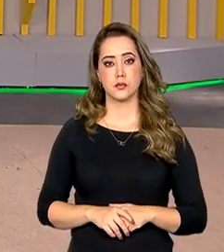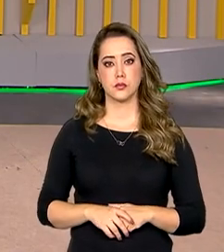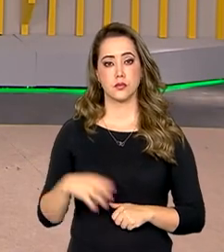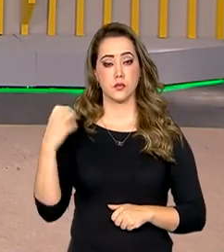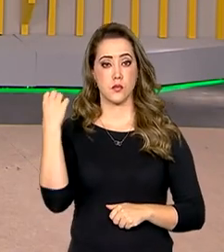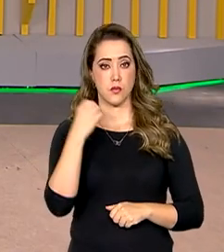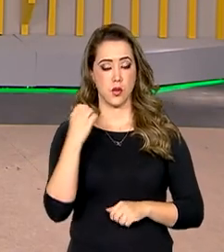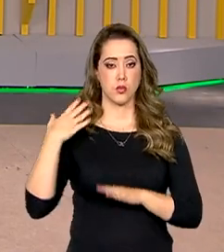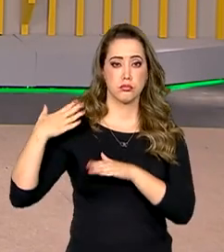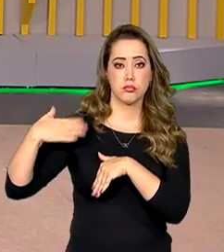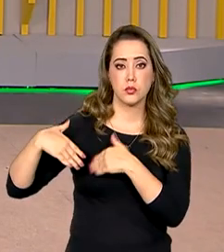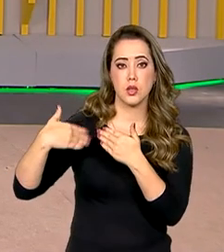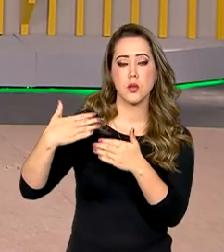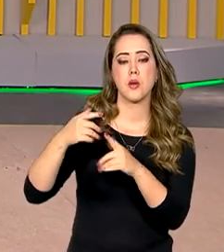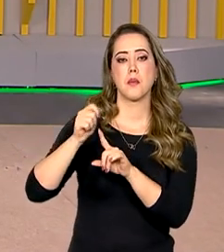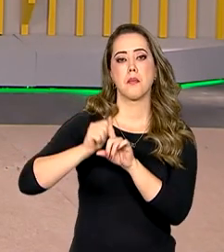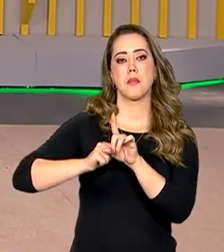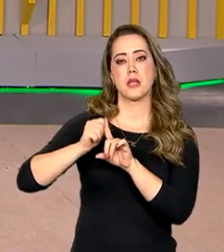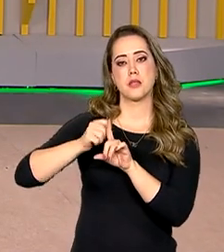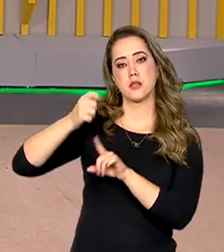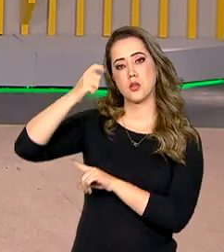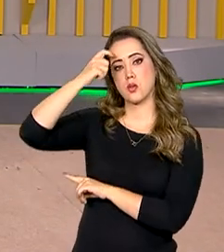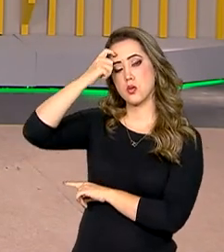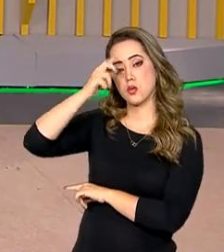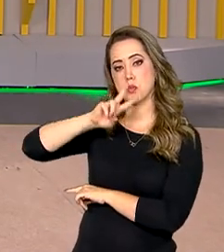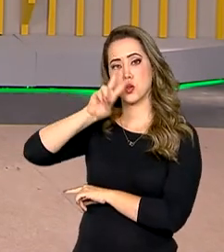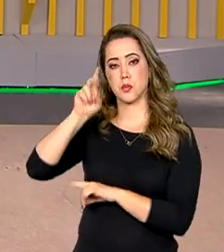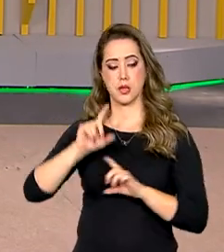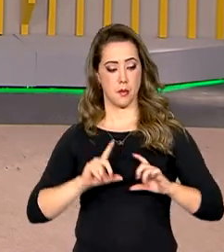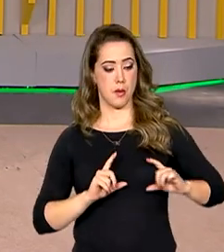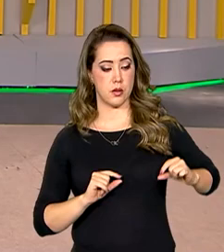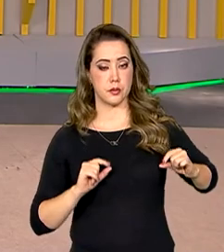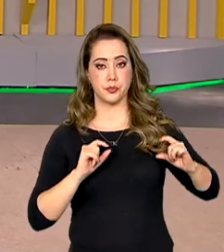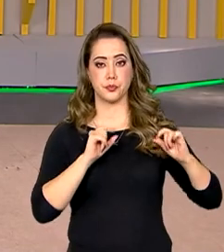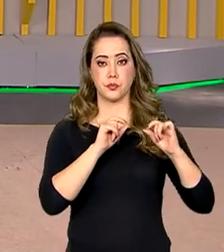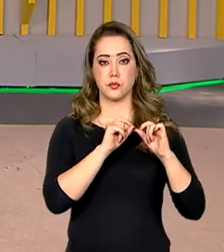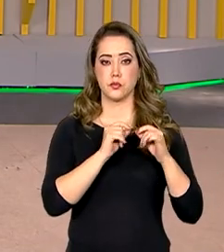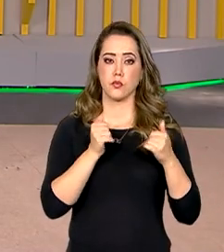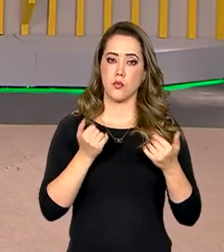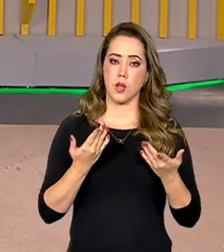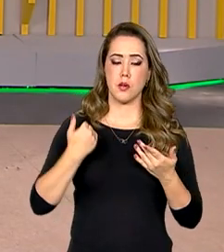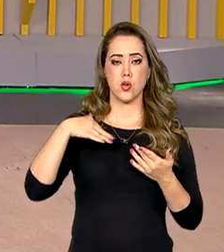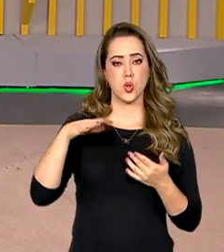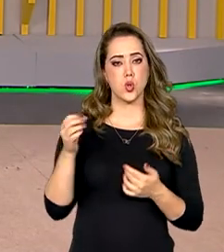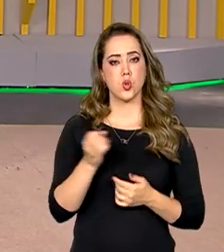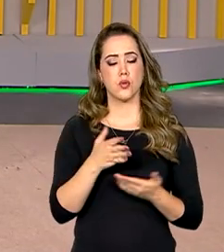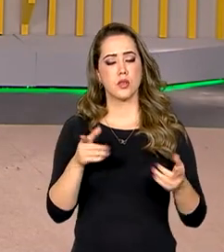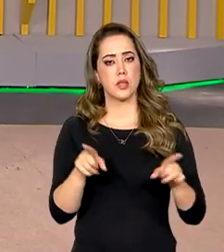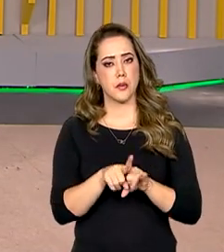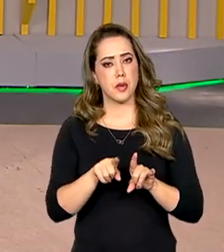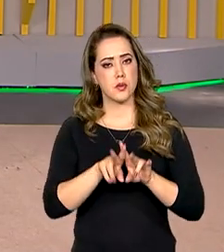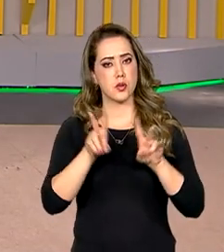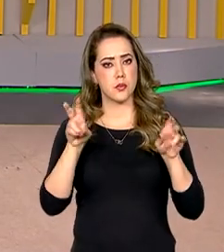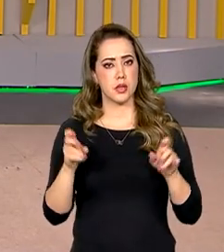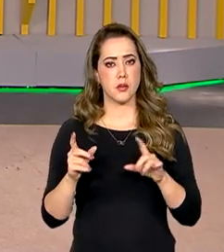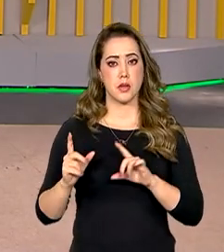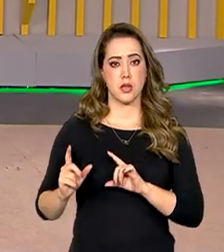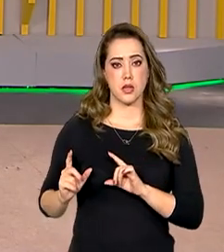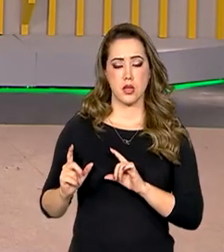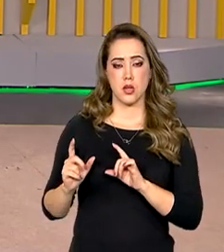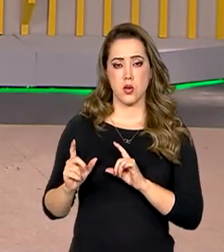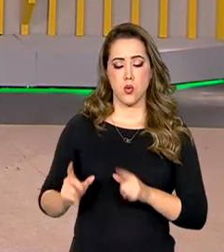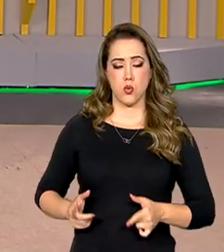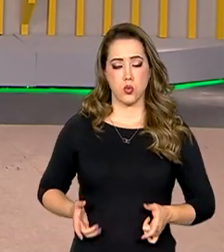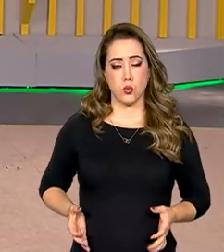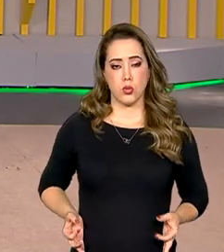Outubro é tradicionalmente o mês da conscientização sobre o câncer de mama. E mais recentemente também sobre o câncer do